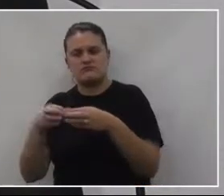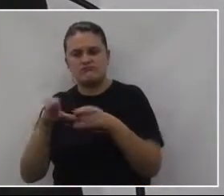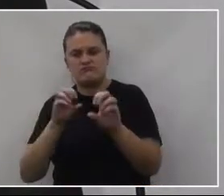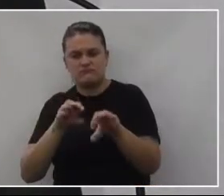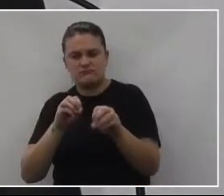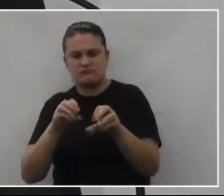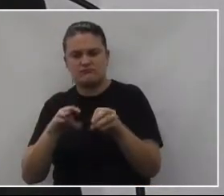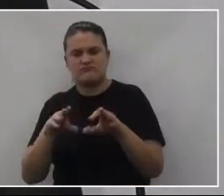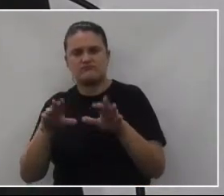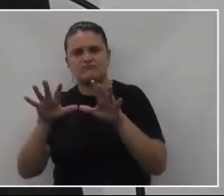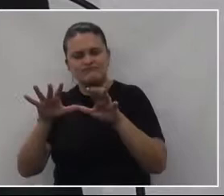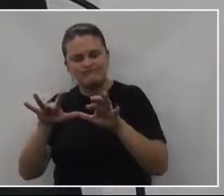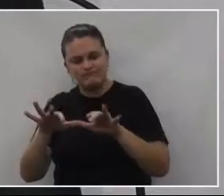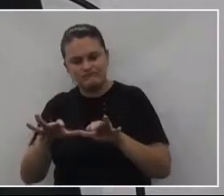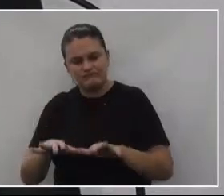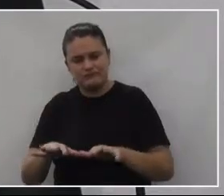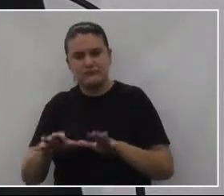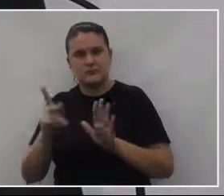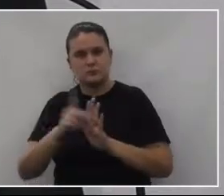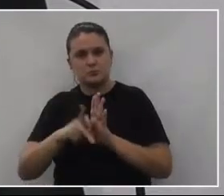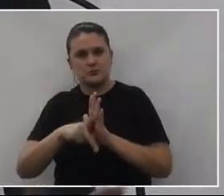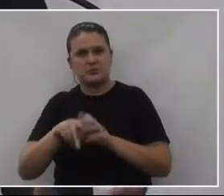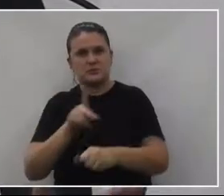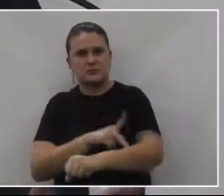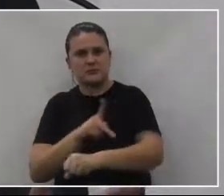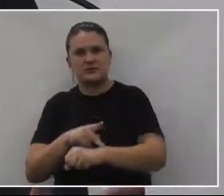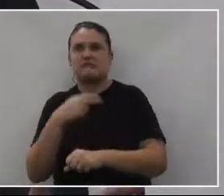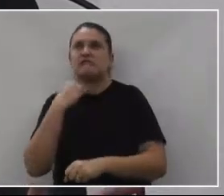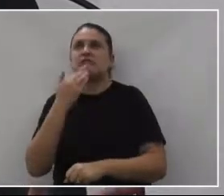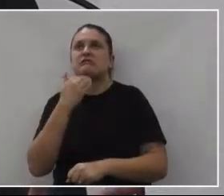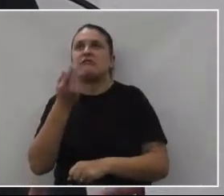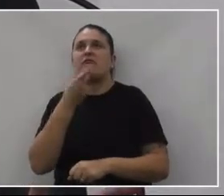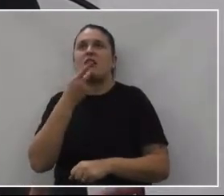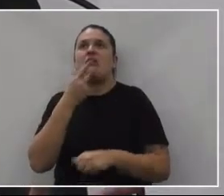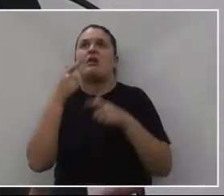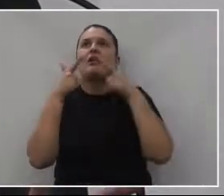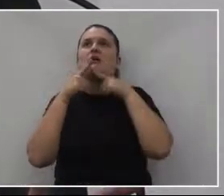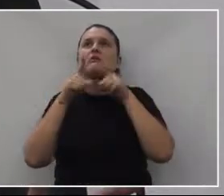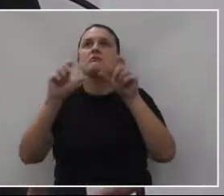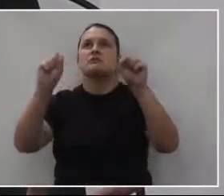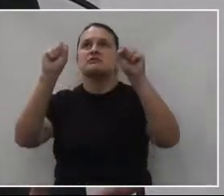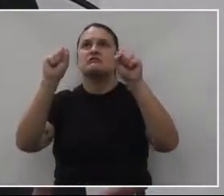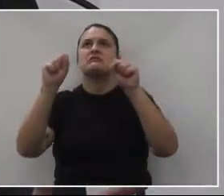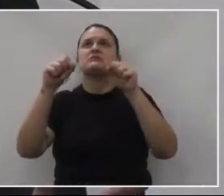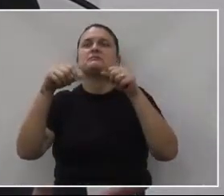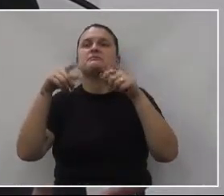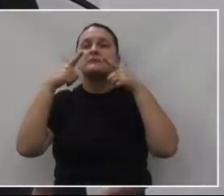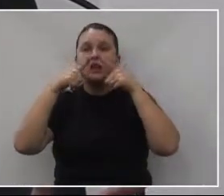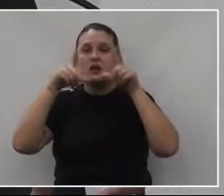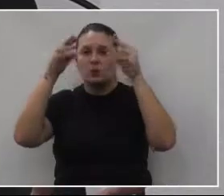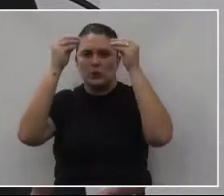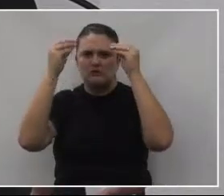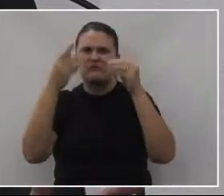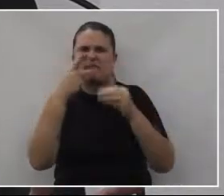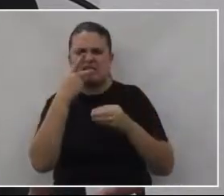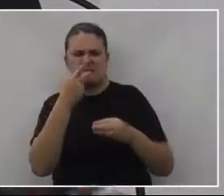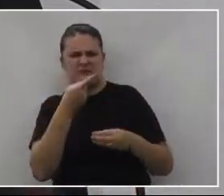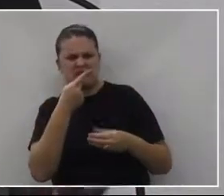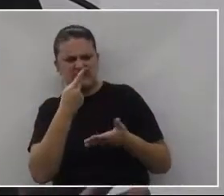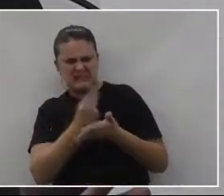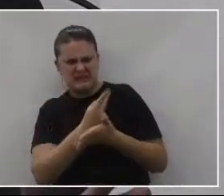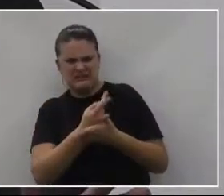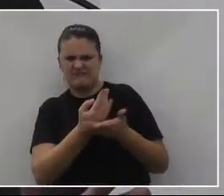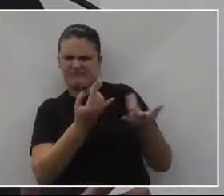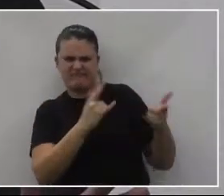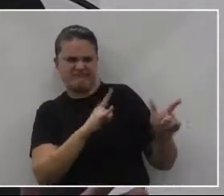e montou o plano pedagógico. Porque não adianta nada nós irmos falar lá numa linguagem que aí realmente pode acontecer. Se falar errado, o adolescente